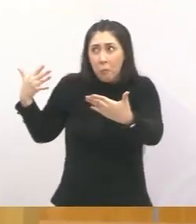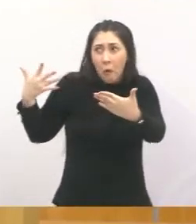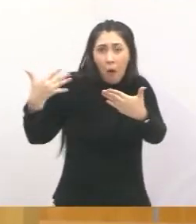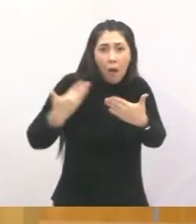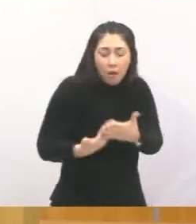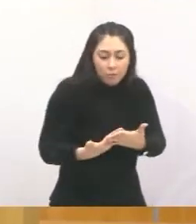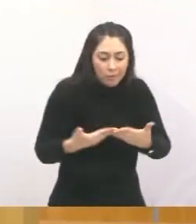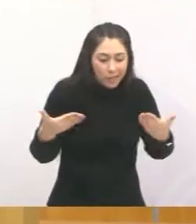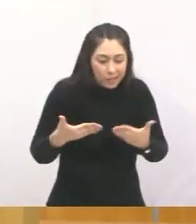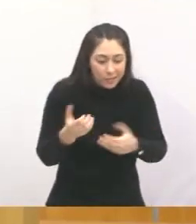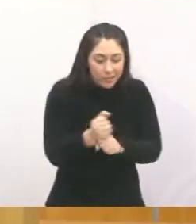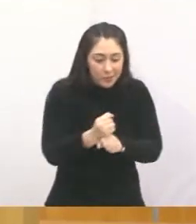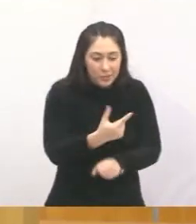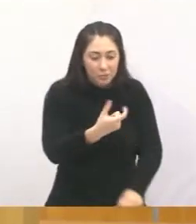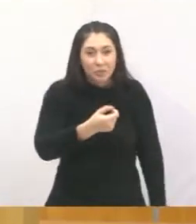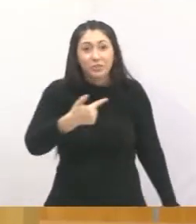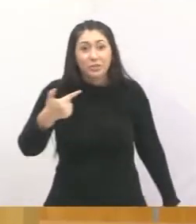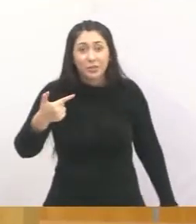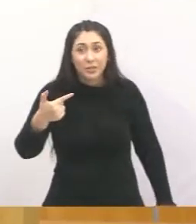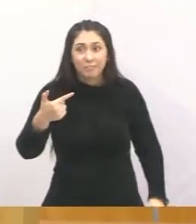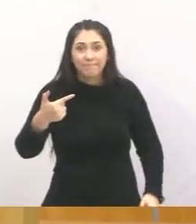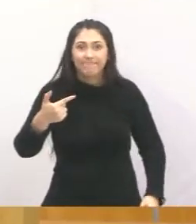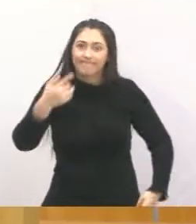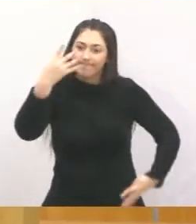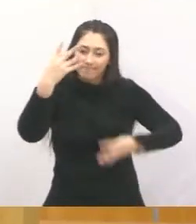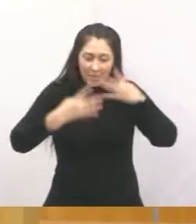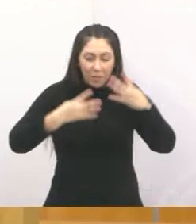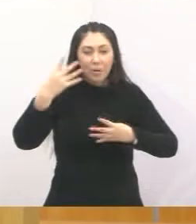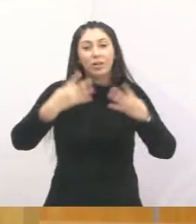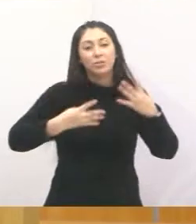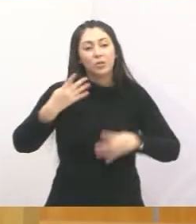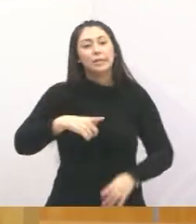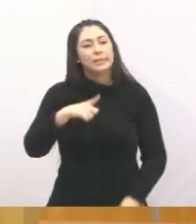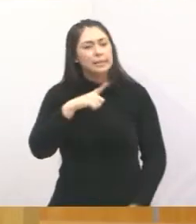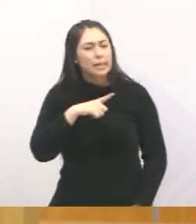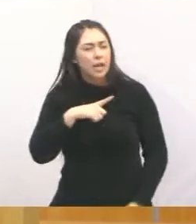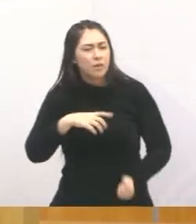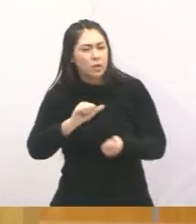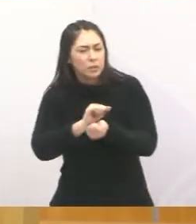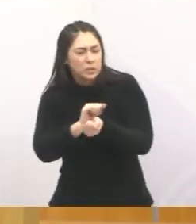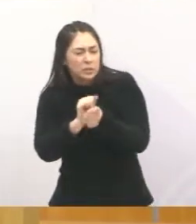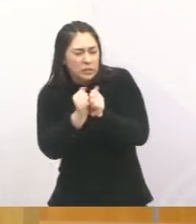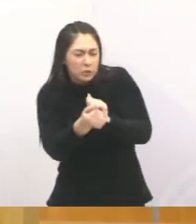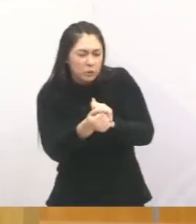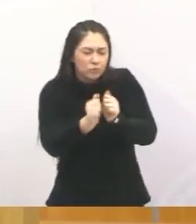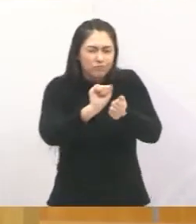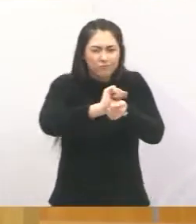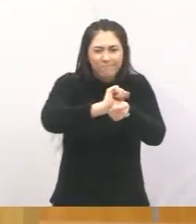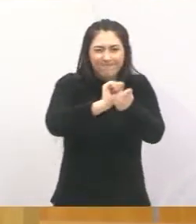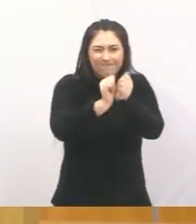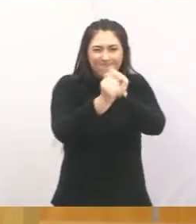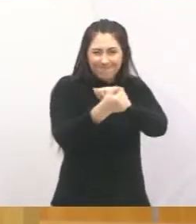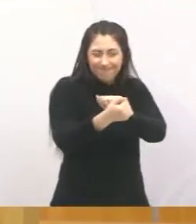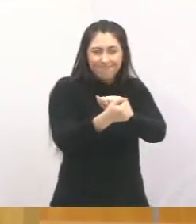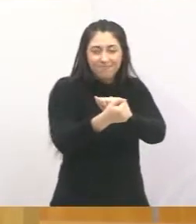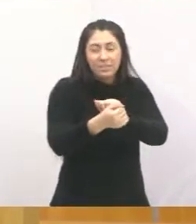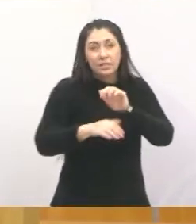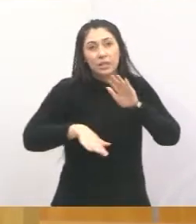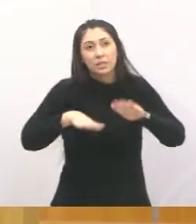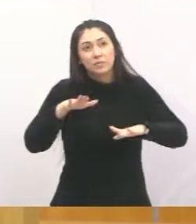2022, vem à tona. Houve uma adequação, uma reorganização, como que eu posso dizer,